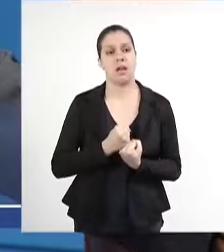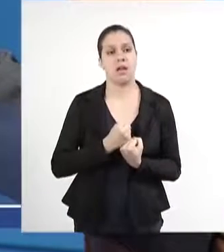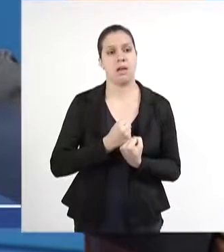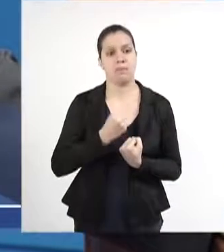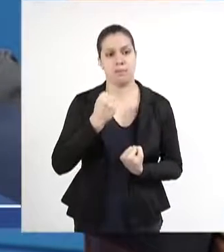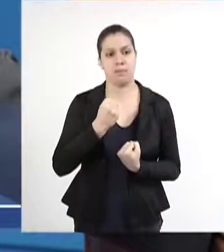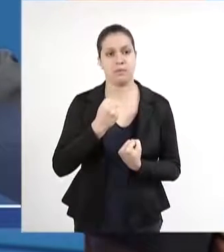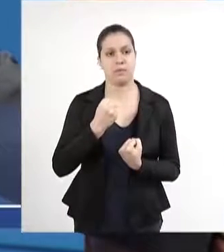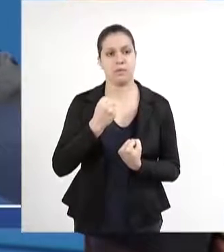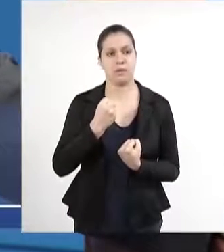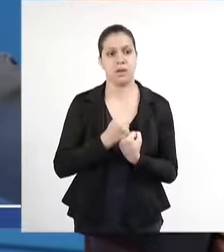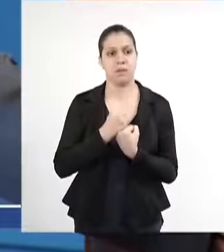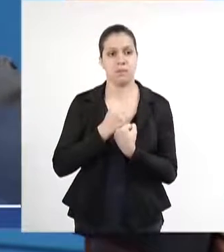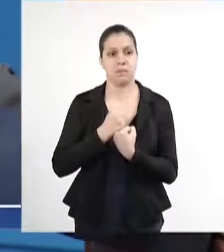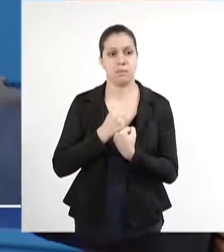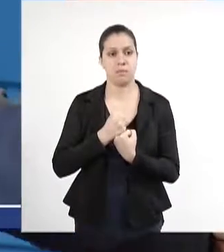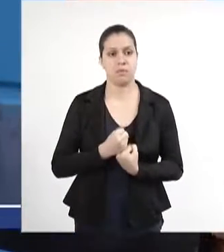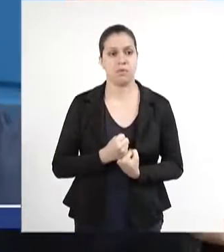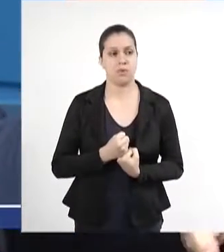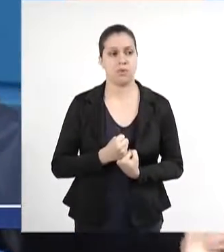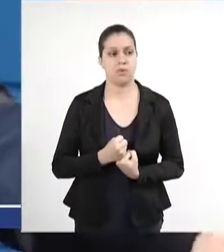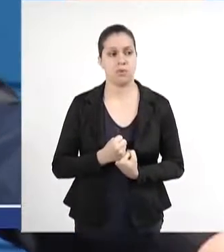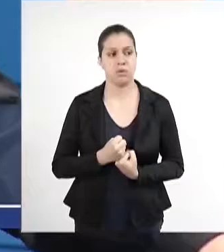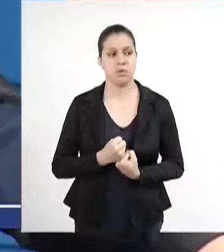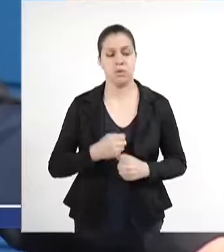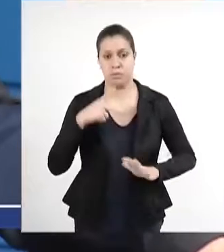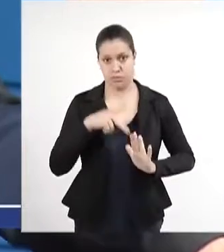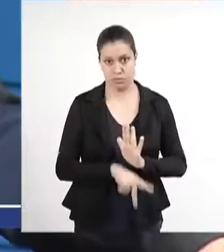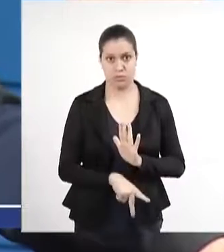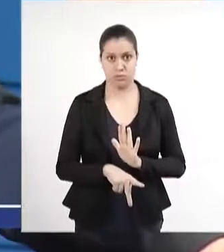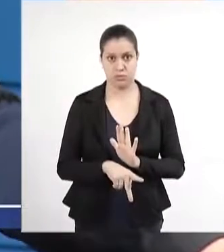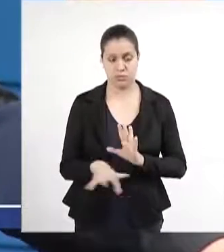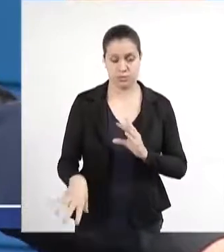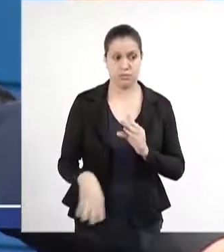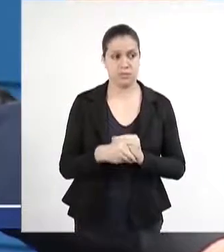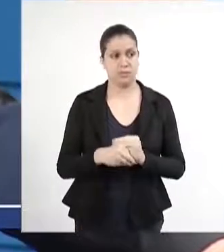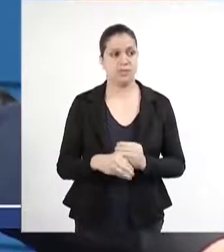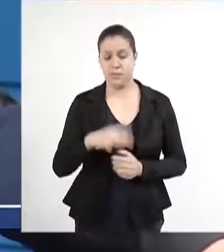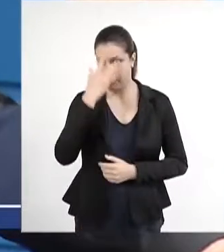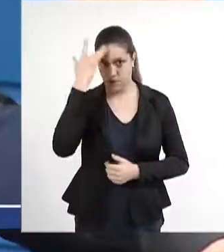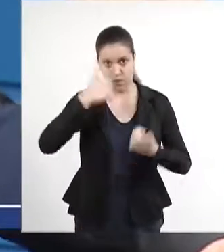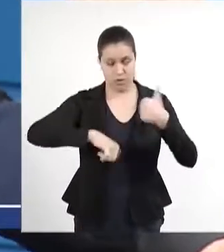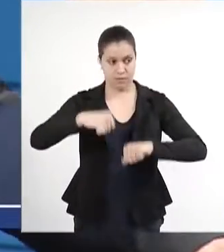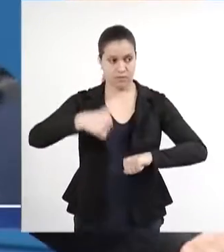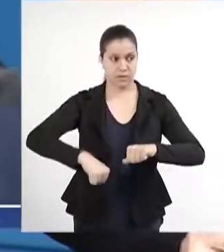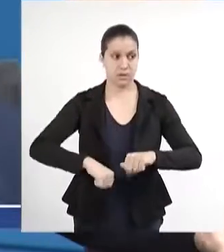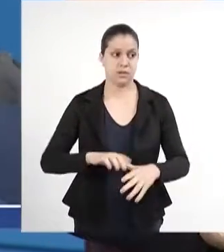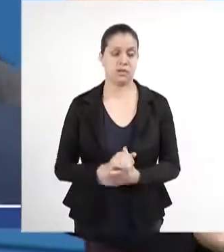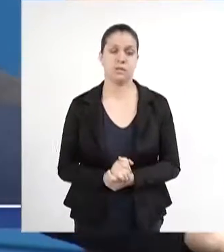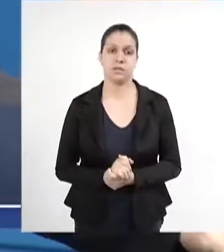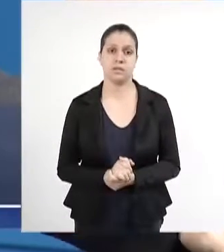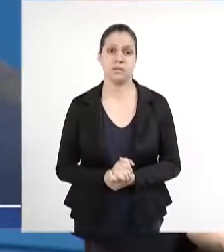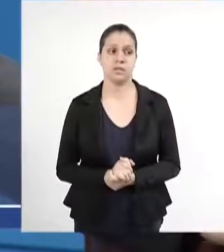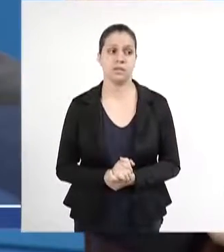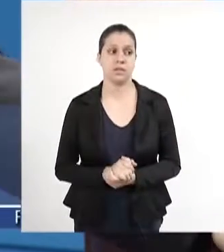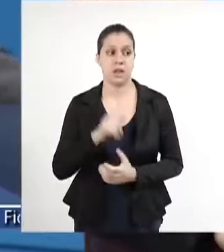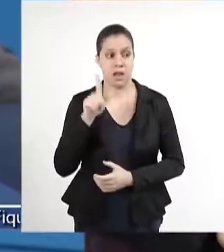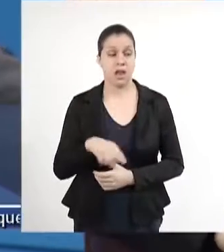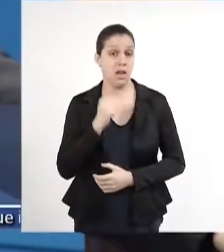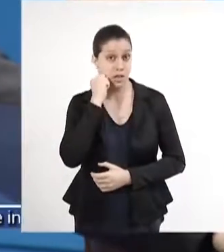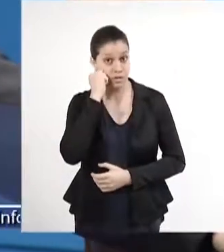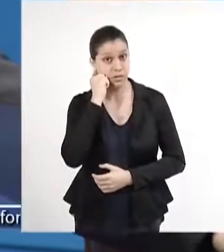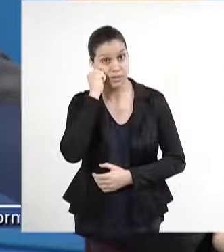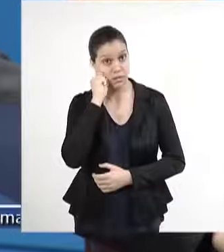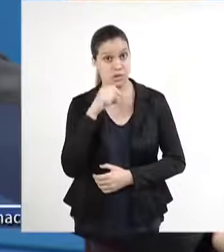PEC paralela, Simone Tebet recebeu oficialmente. O relator da reforma da Previdência é um senador do